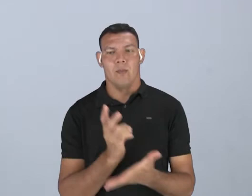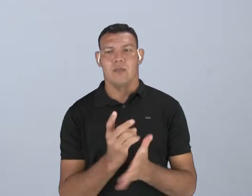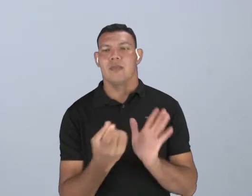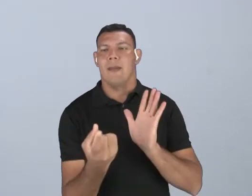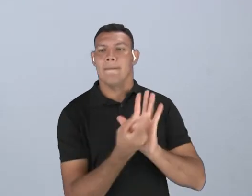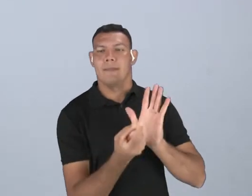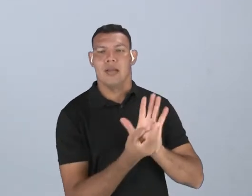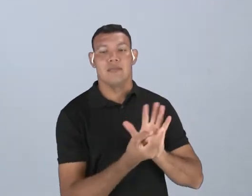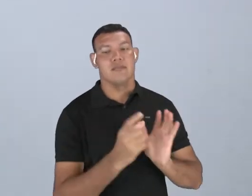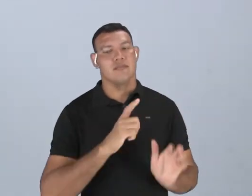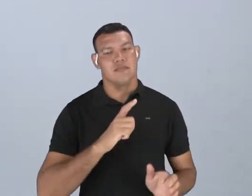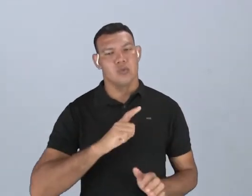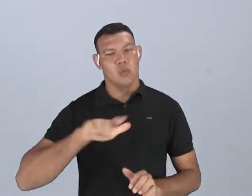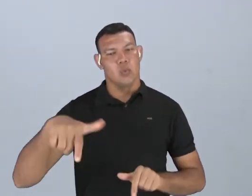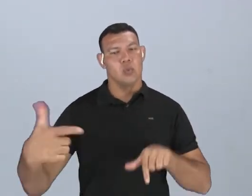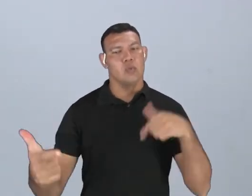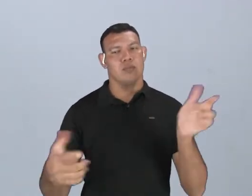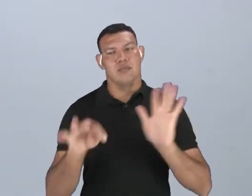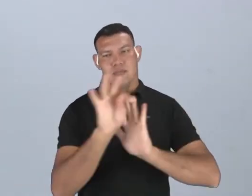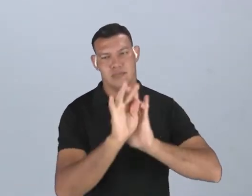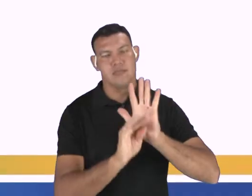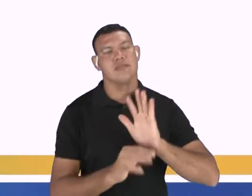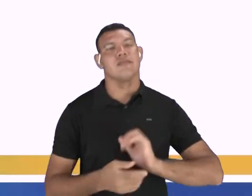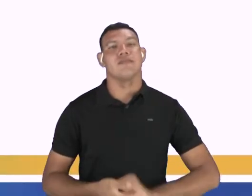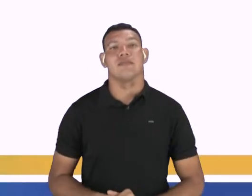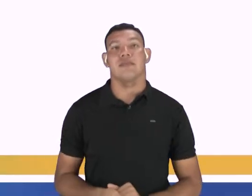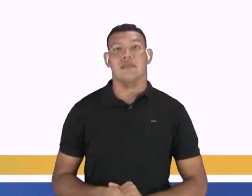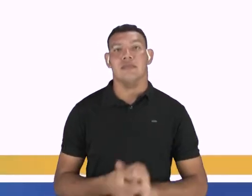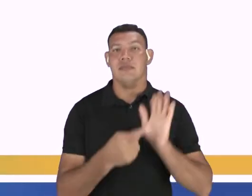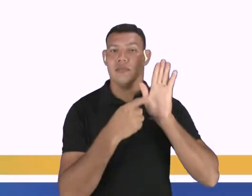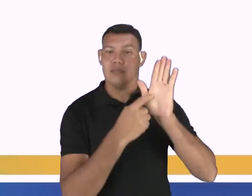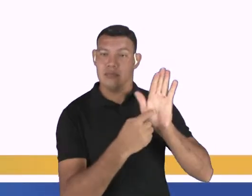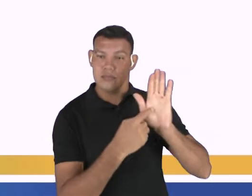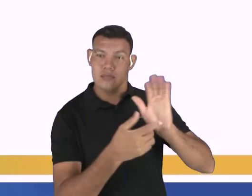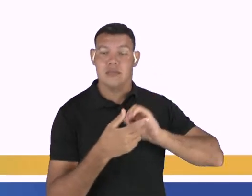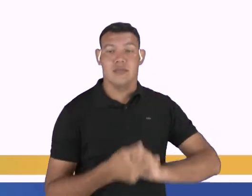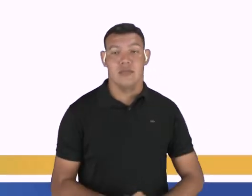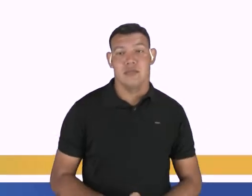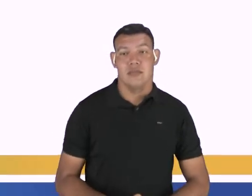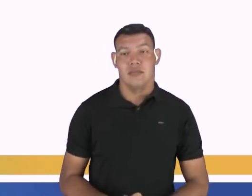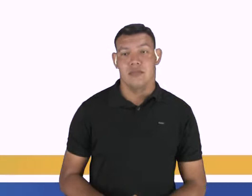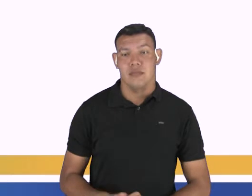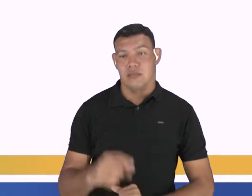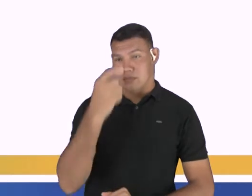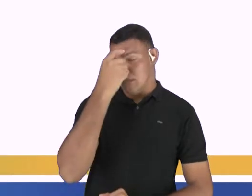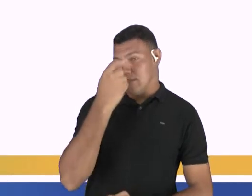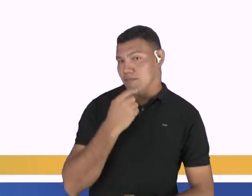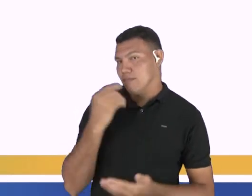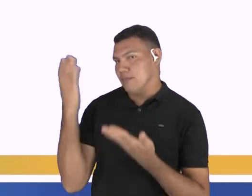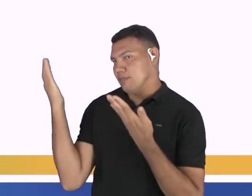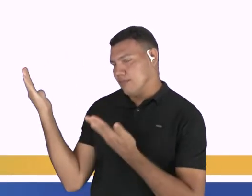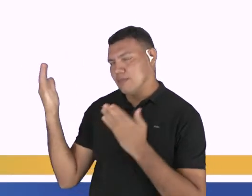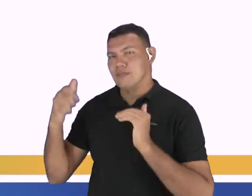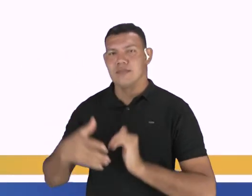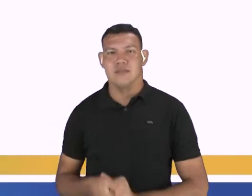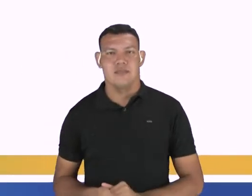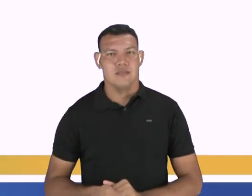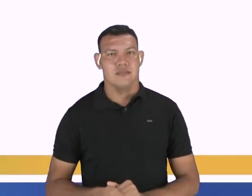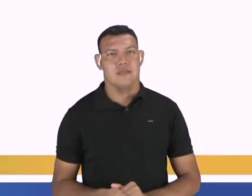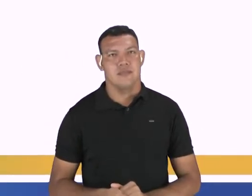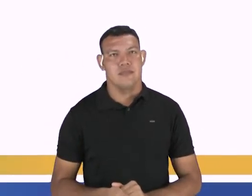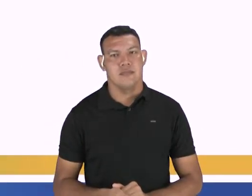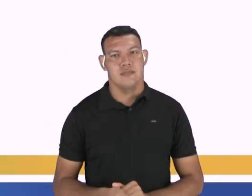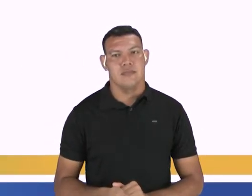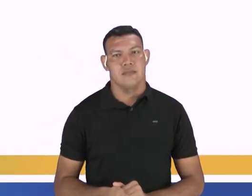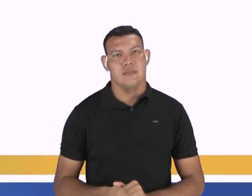Um exemplo. Olha o que nós temos aqui. Uma, vamos dizer, contracapa de